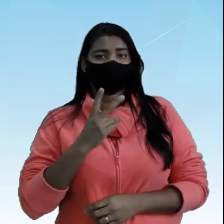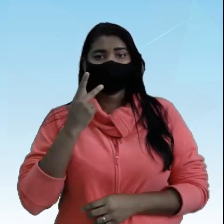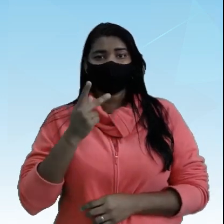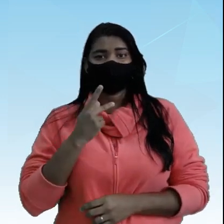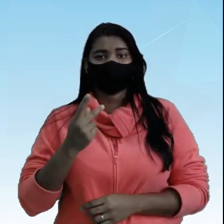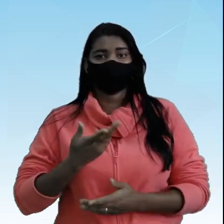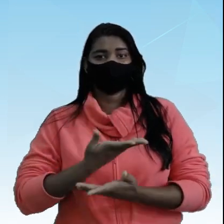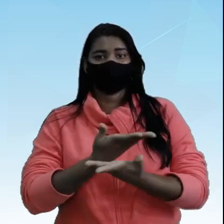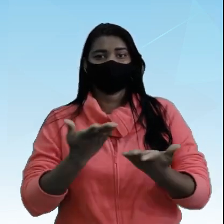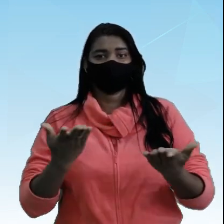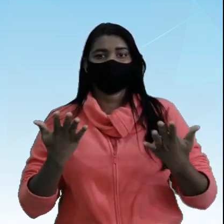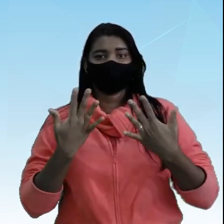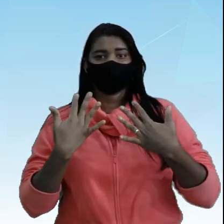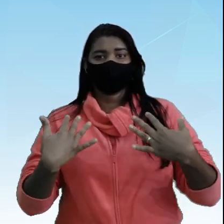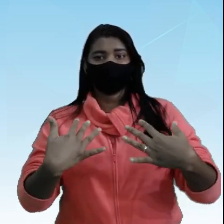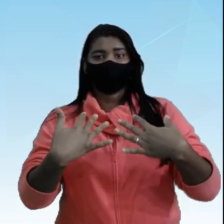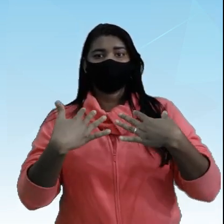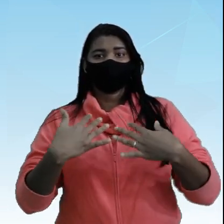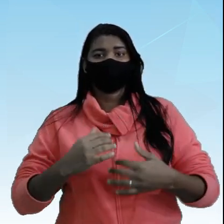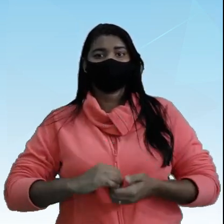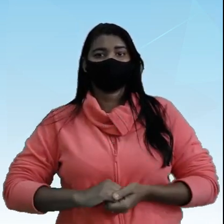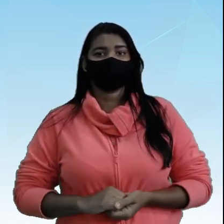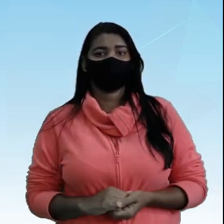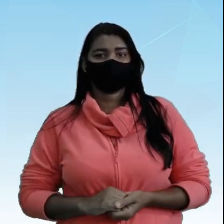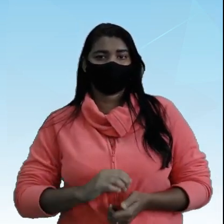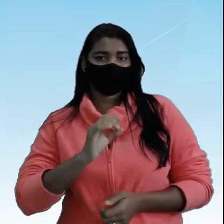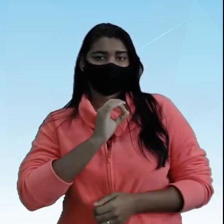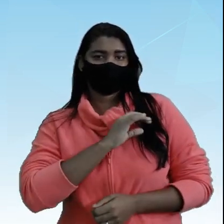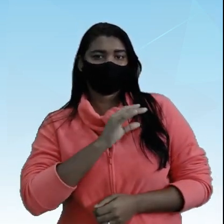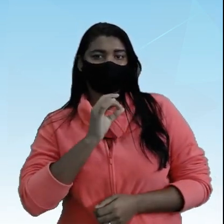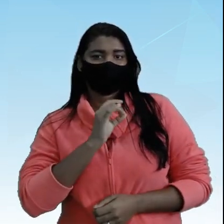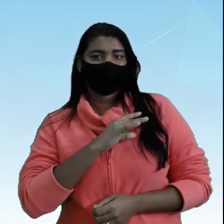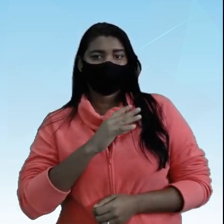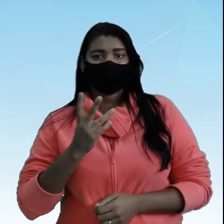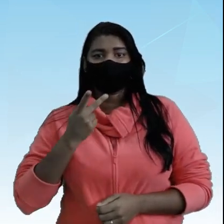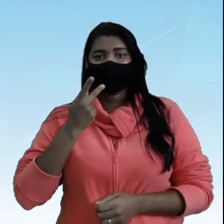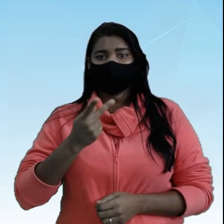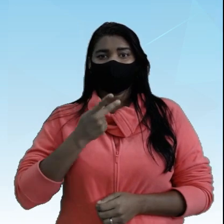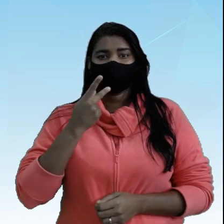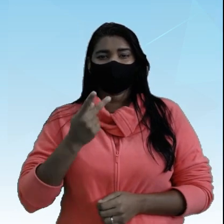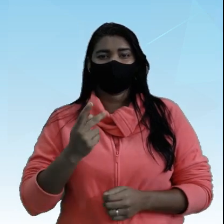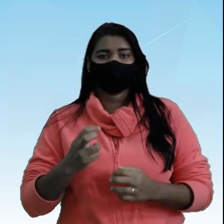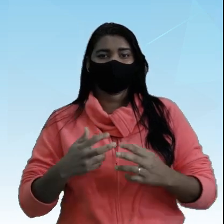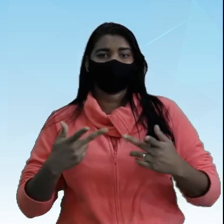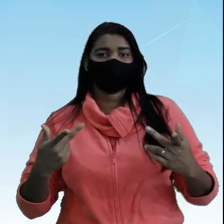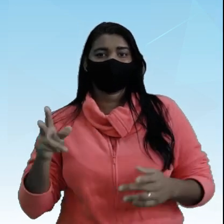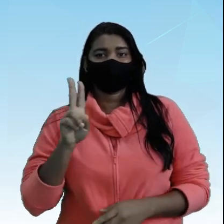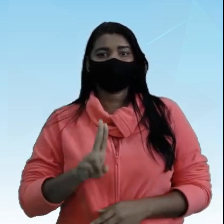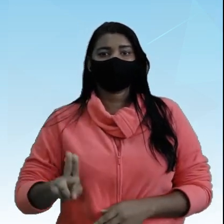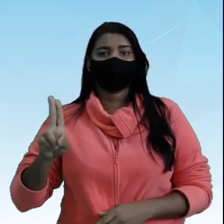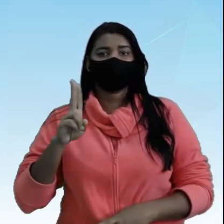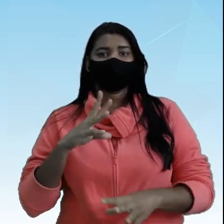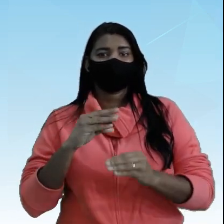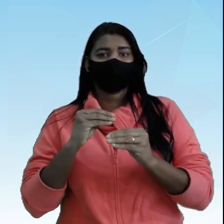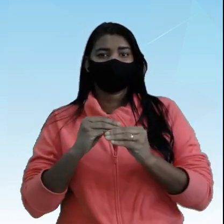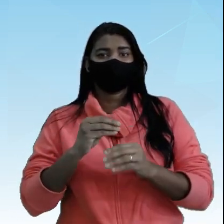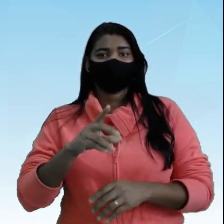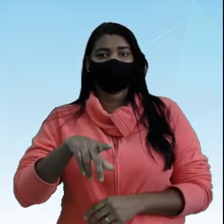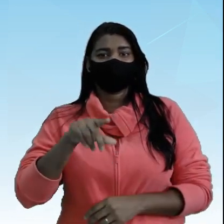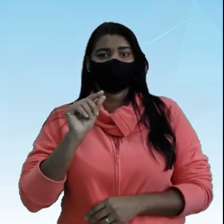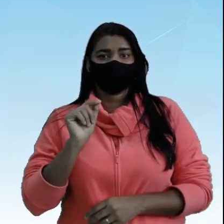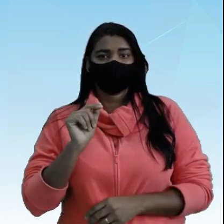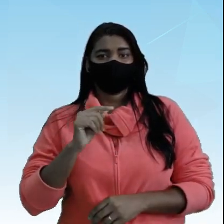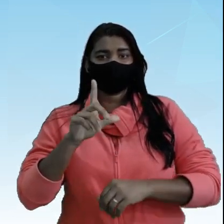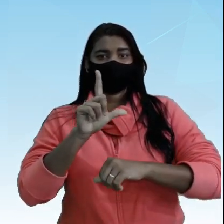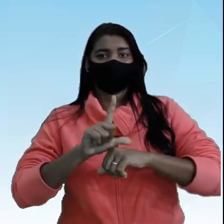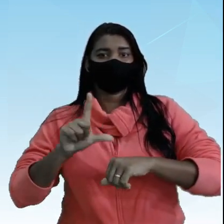em público. Muitas vezes temos tanto medo de falar em público que às vezes utilizamos certas escolhas